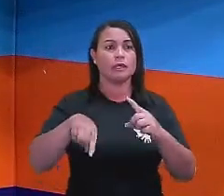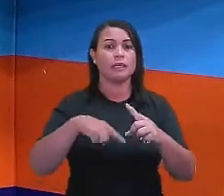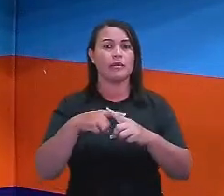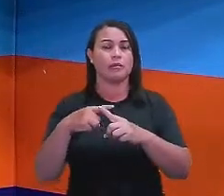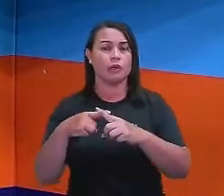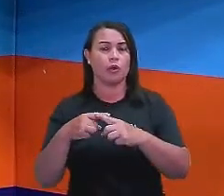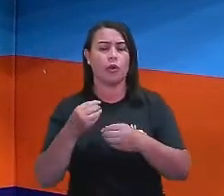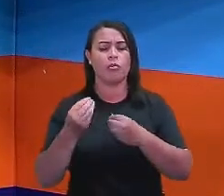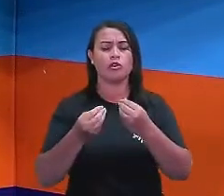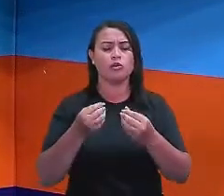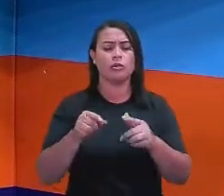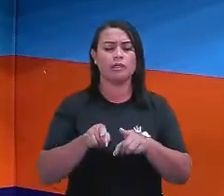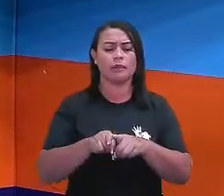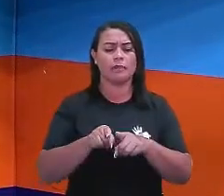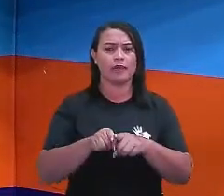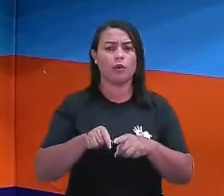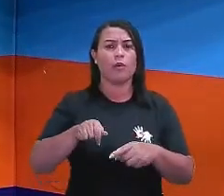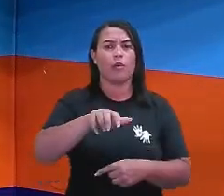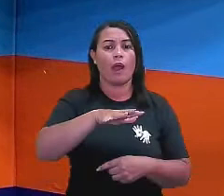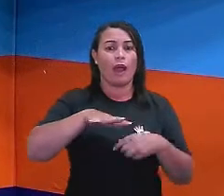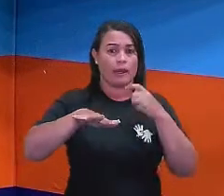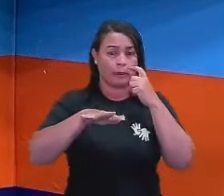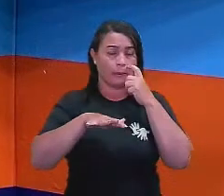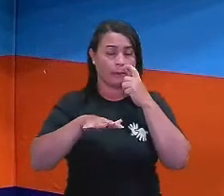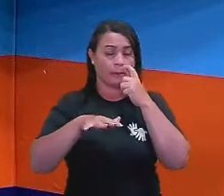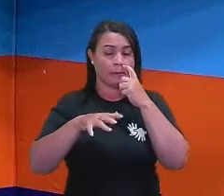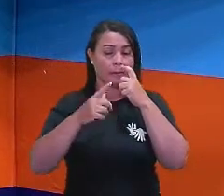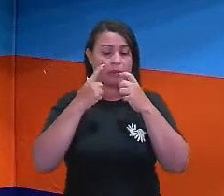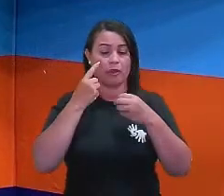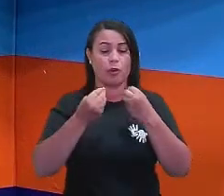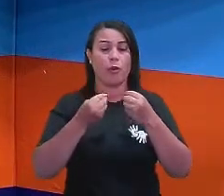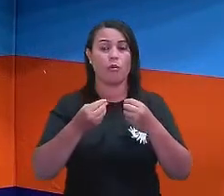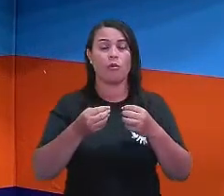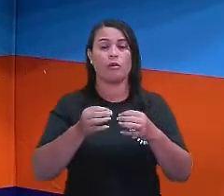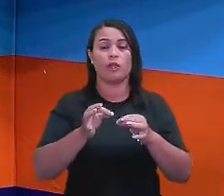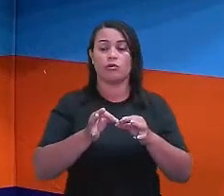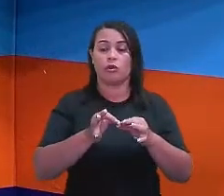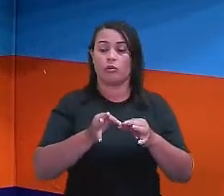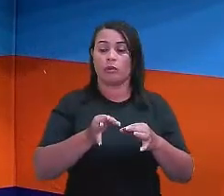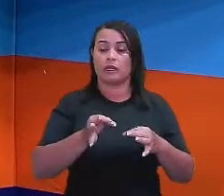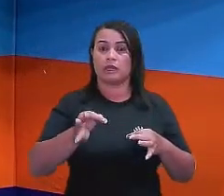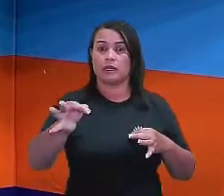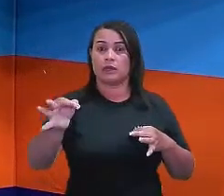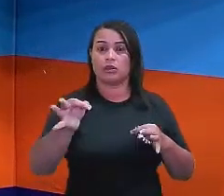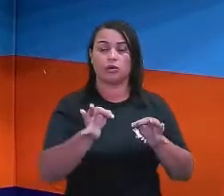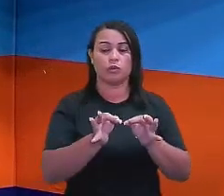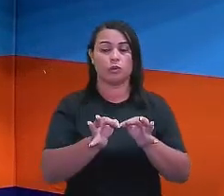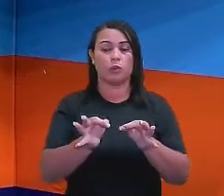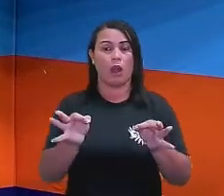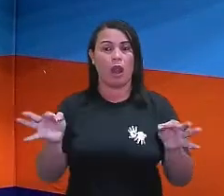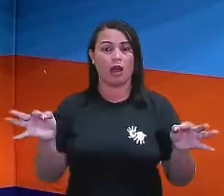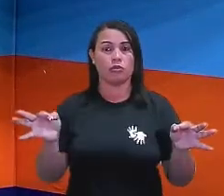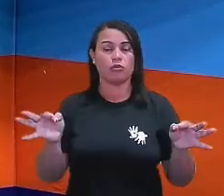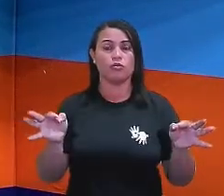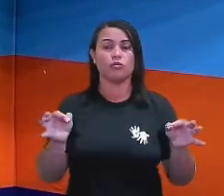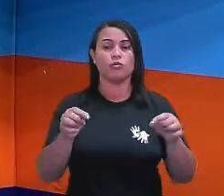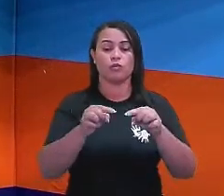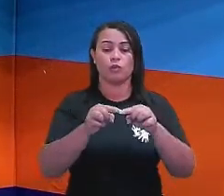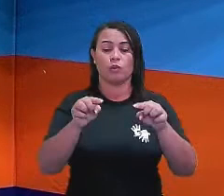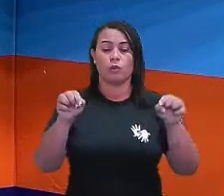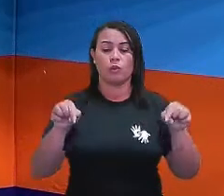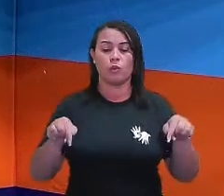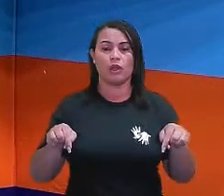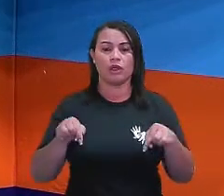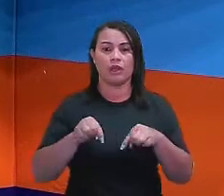ocorre também com a área, né? Aumentando o lado, né, do quadrado, triplicando aí